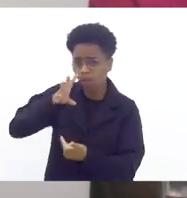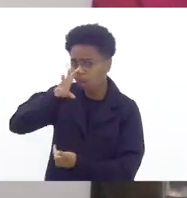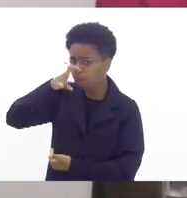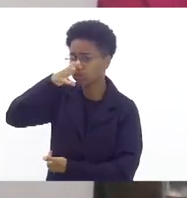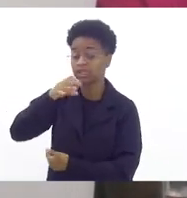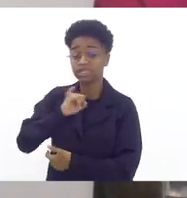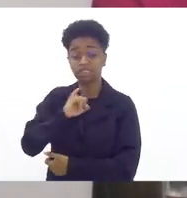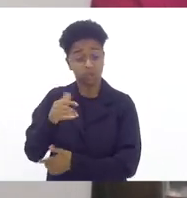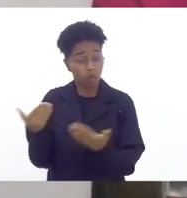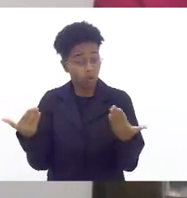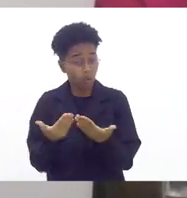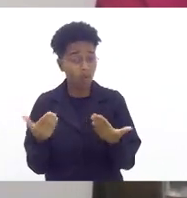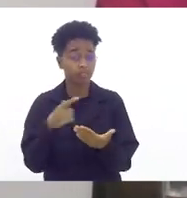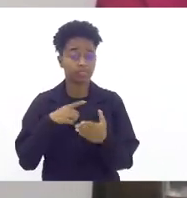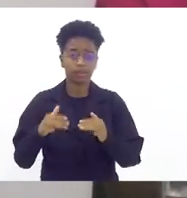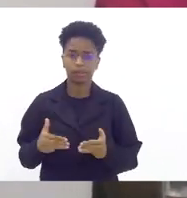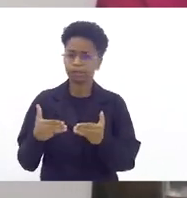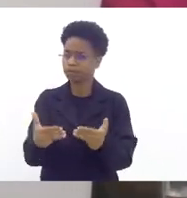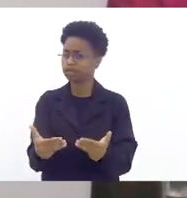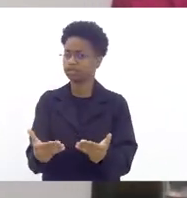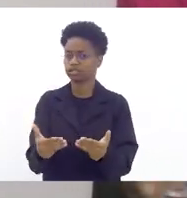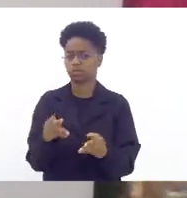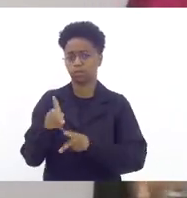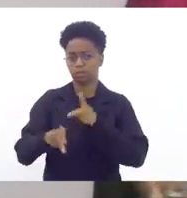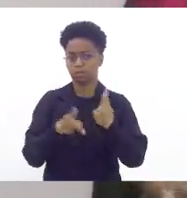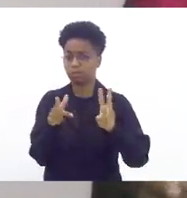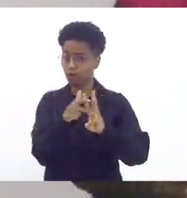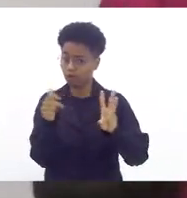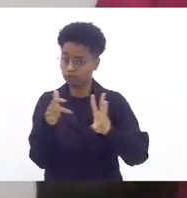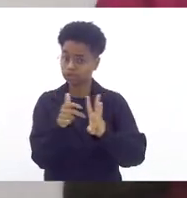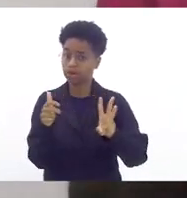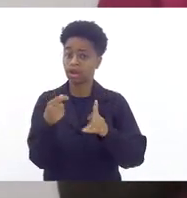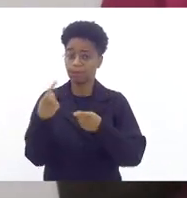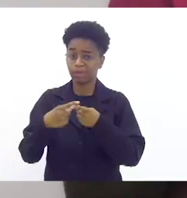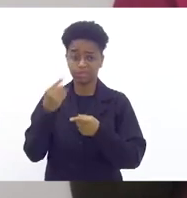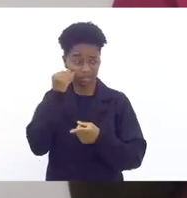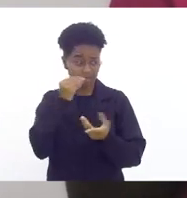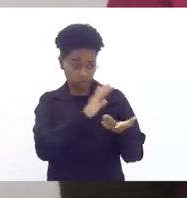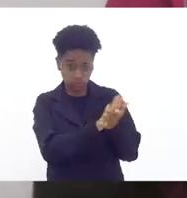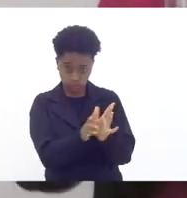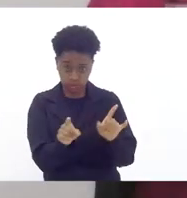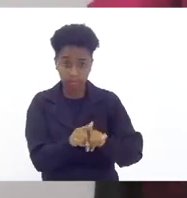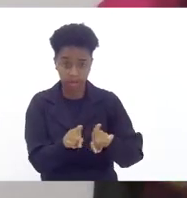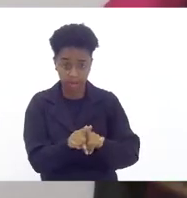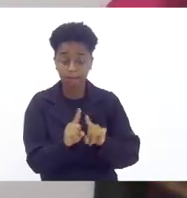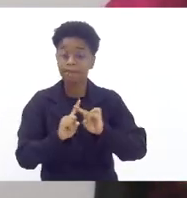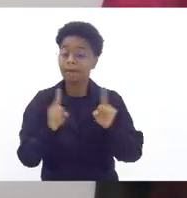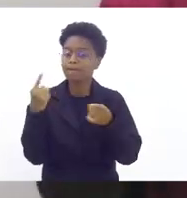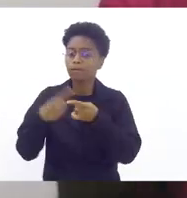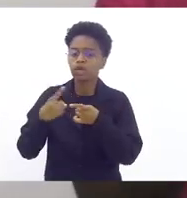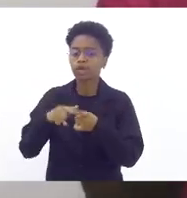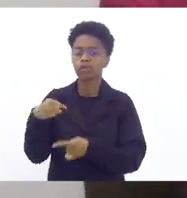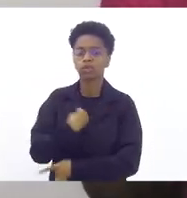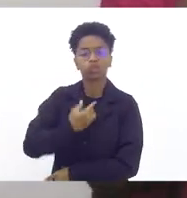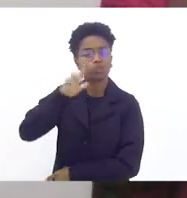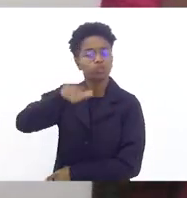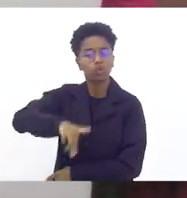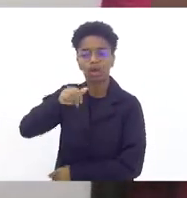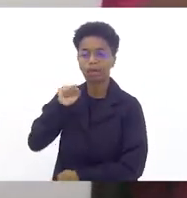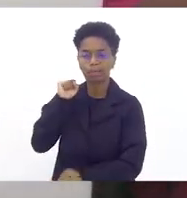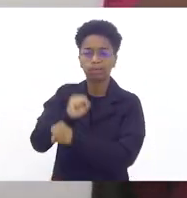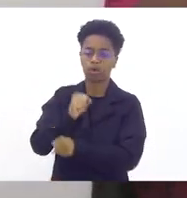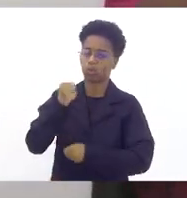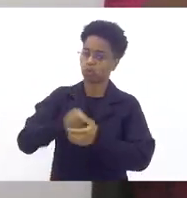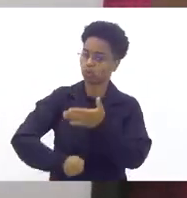E se hoje a gente tem um ministério dos povos indígenas que eles querem acabar também, é porque nós nunca deixamos de lutar.